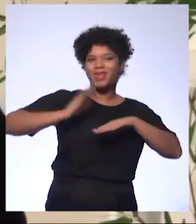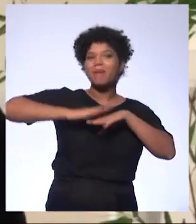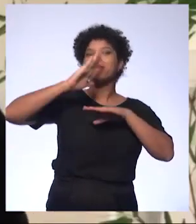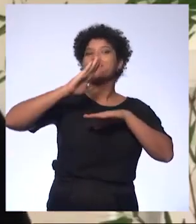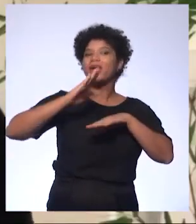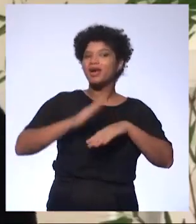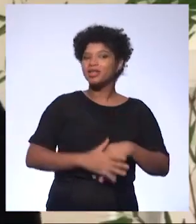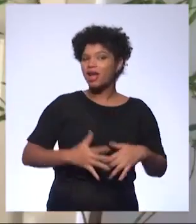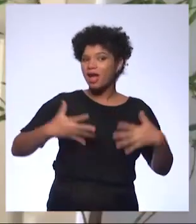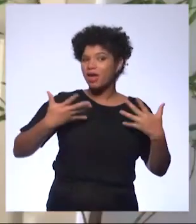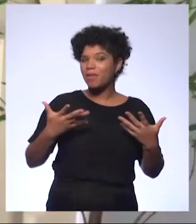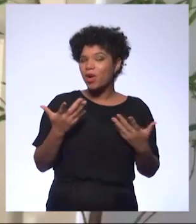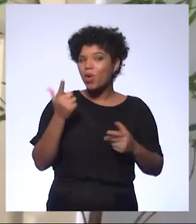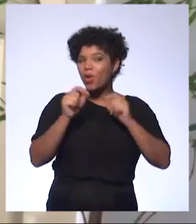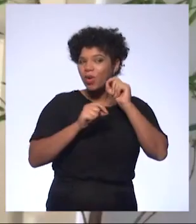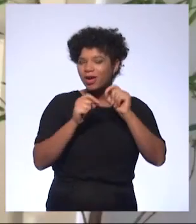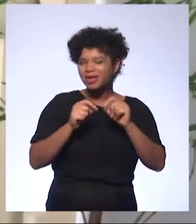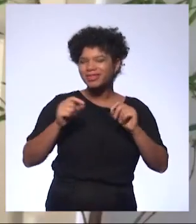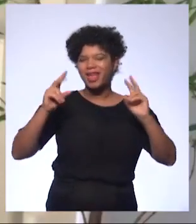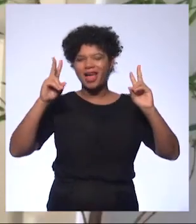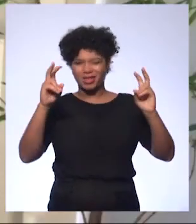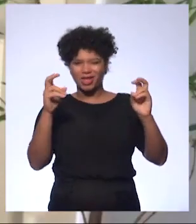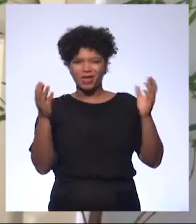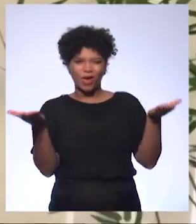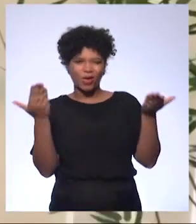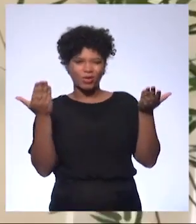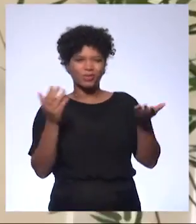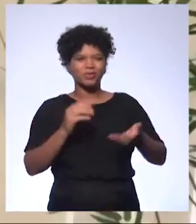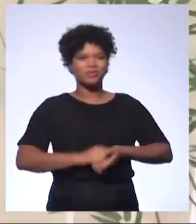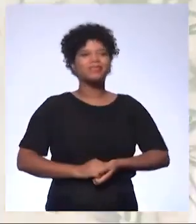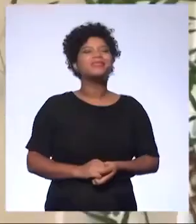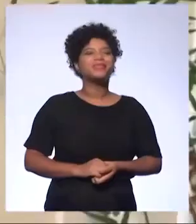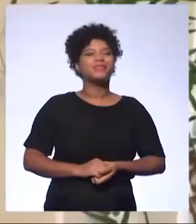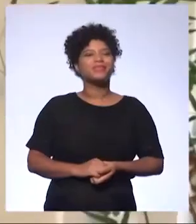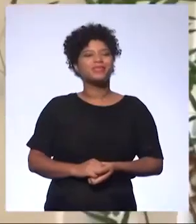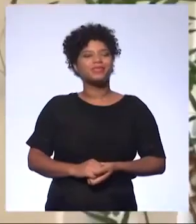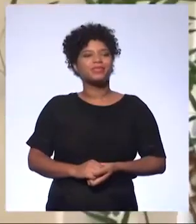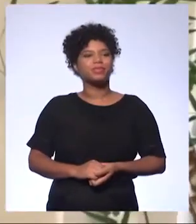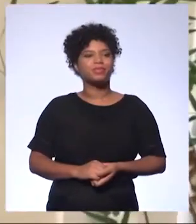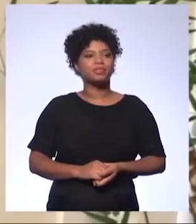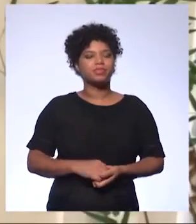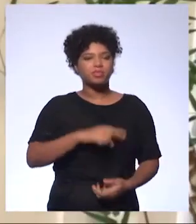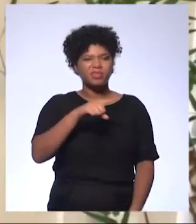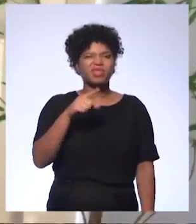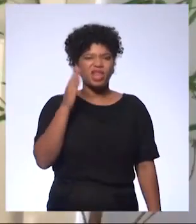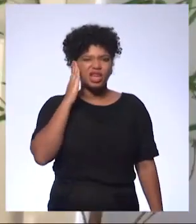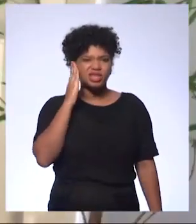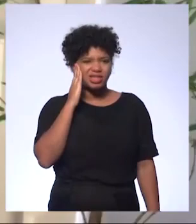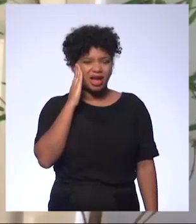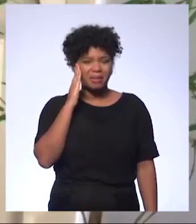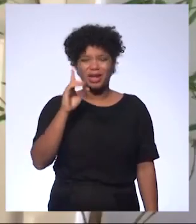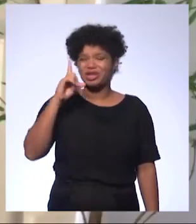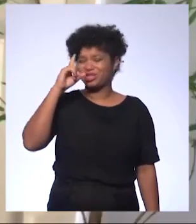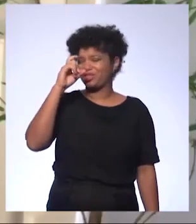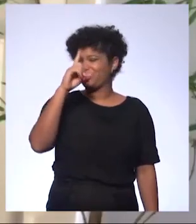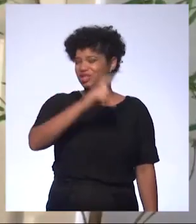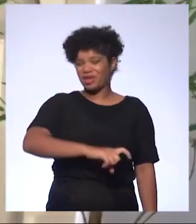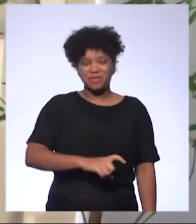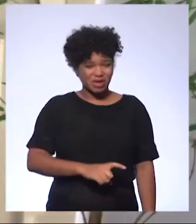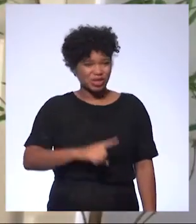disposto, mais motivado? Esse é o tema do episódio de hoje. Vem comigo! Você já teve um dia daqueles que você